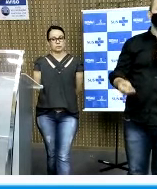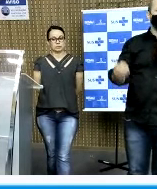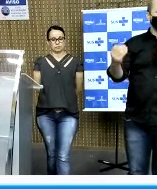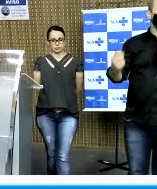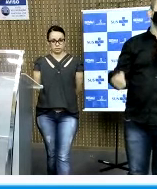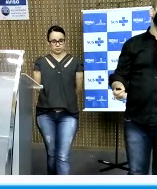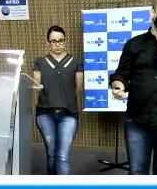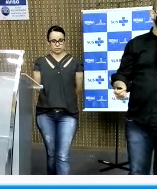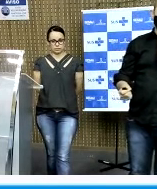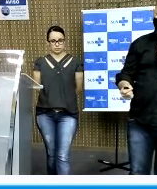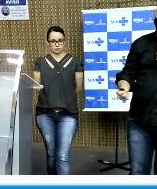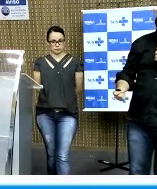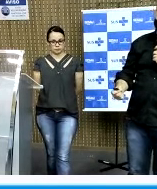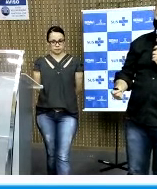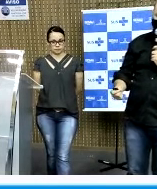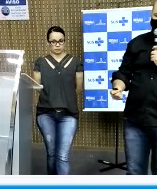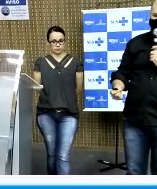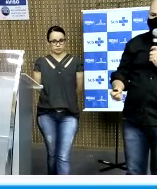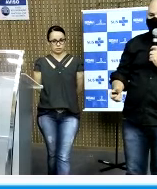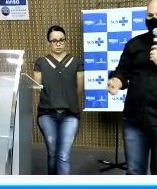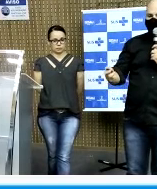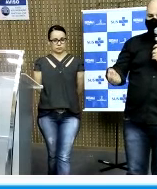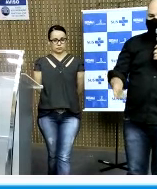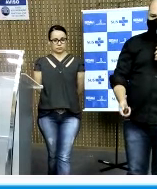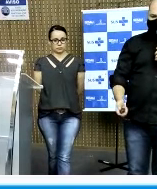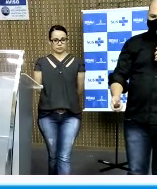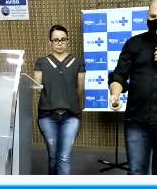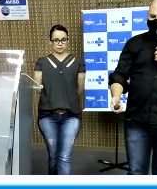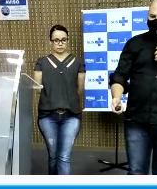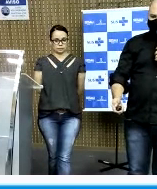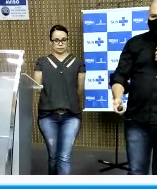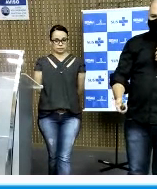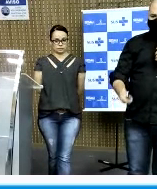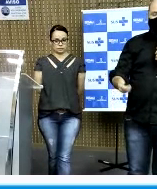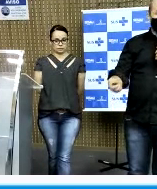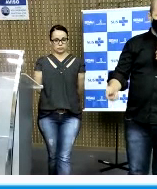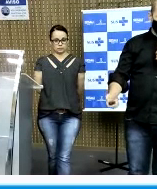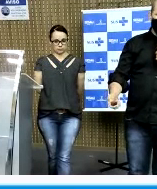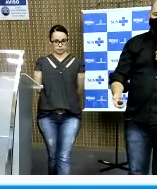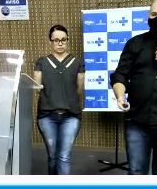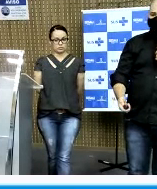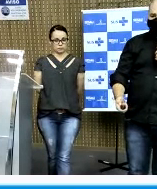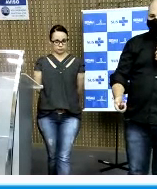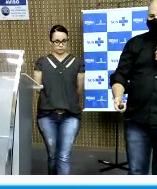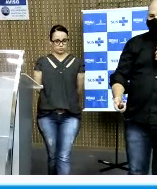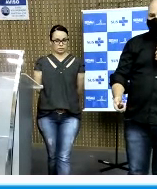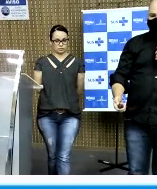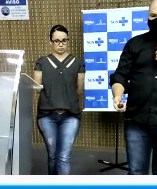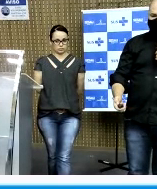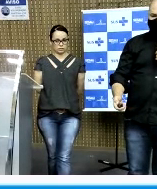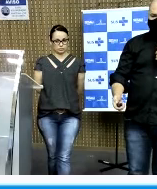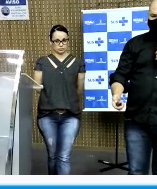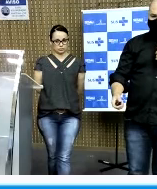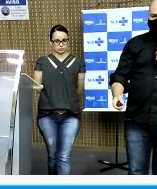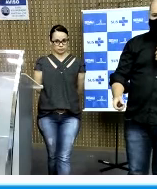discutidos, os mesmos também voltaram para a reunião de equipe, tá? O óbito materno também foi discutido.